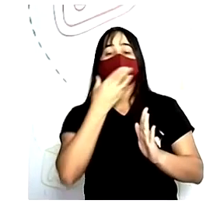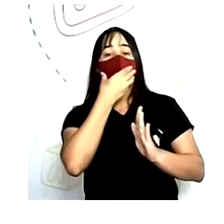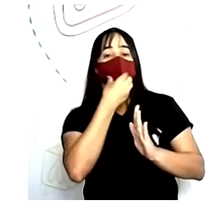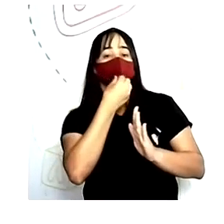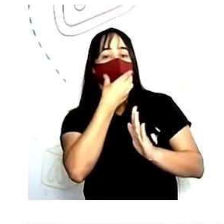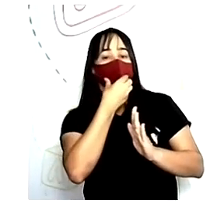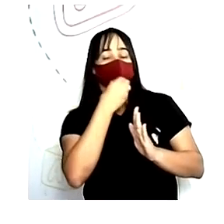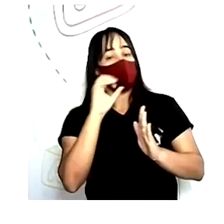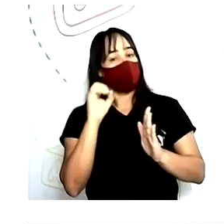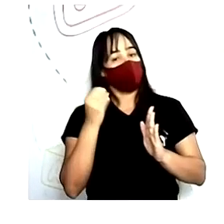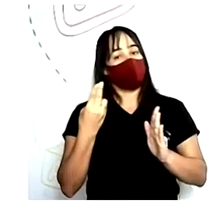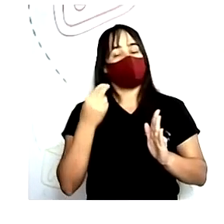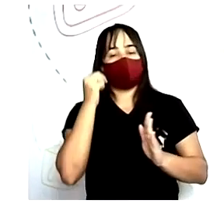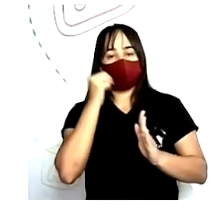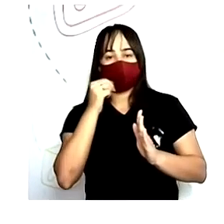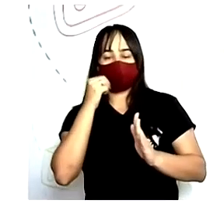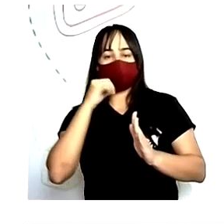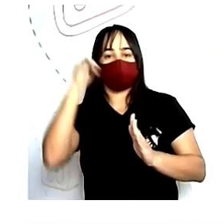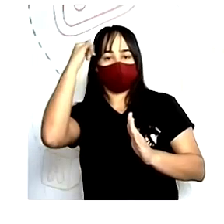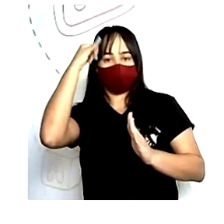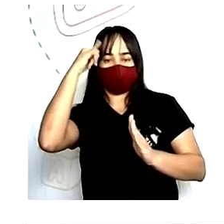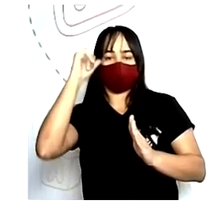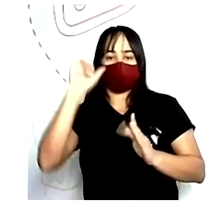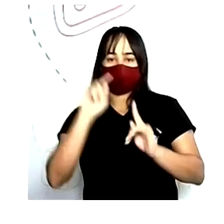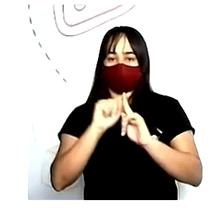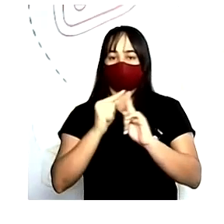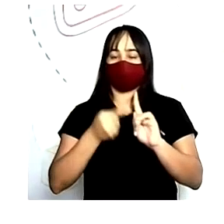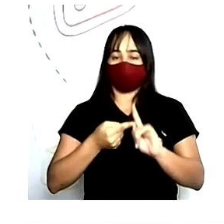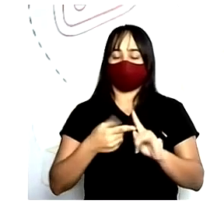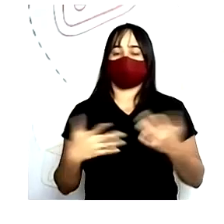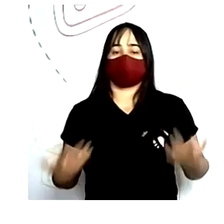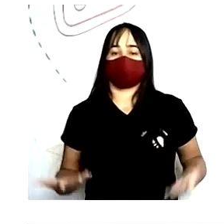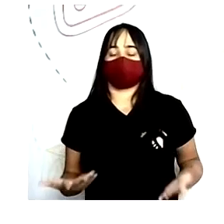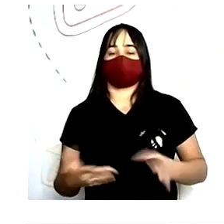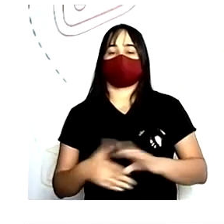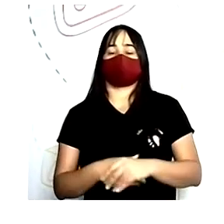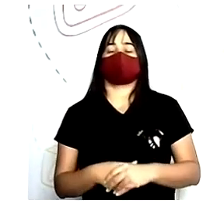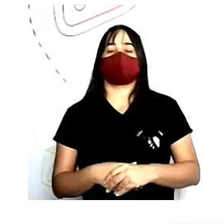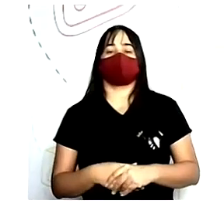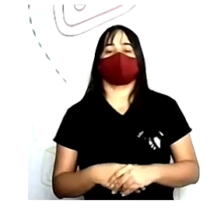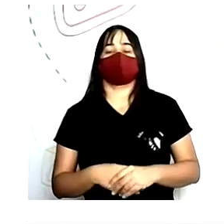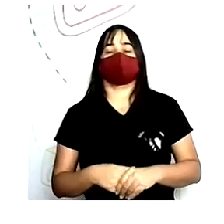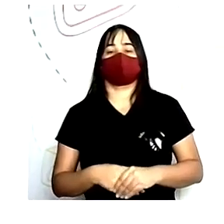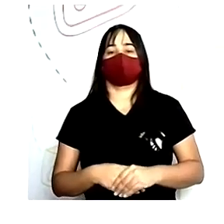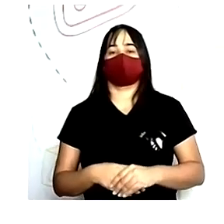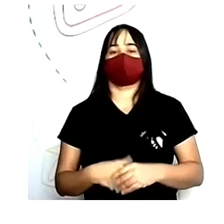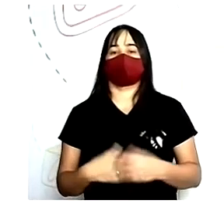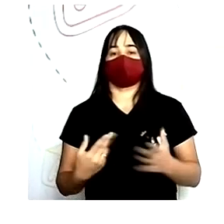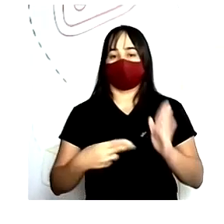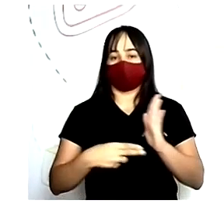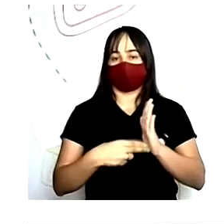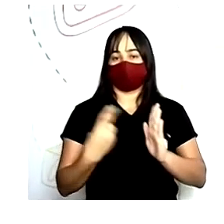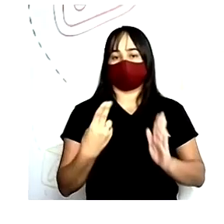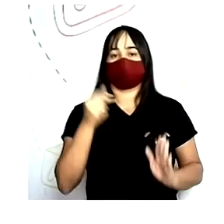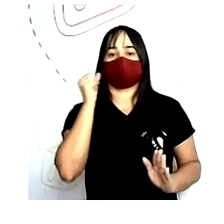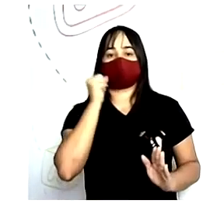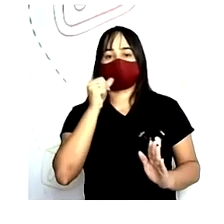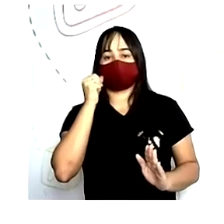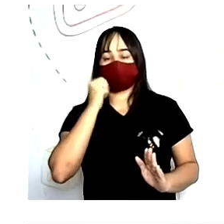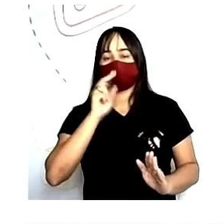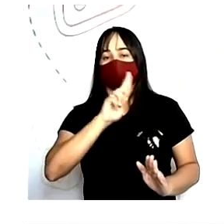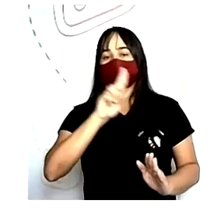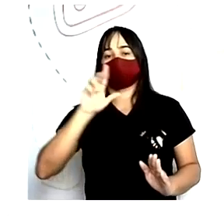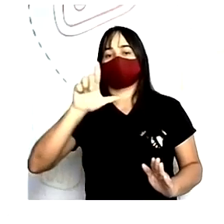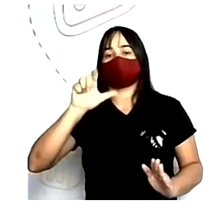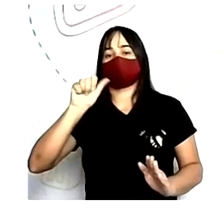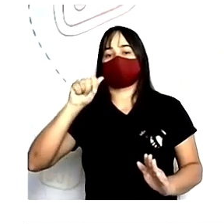ou na mulher para evitar essa concepção. Então, a esterilização da mulher é chamada de laqueadura